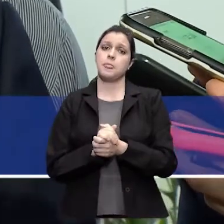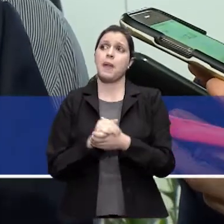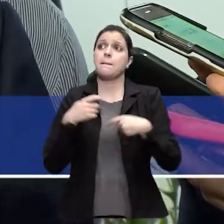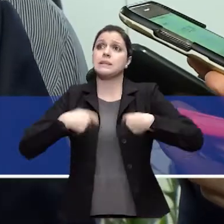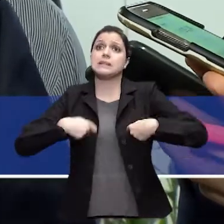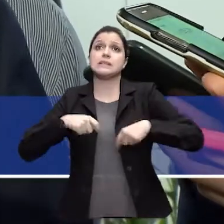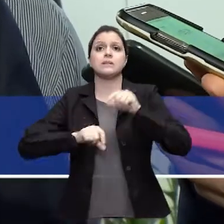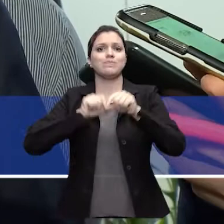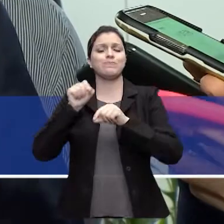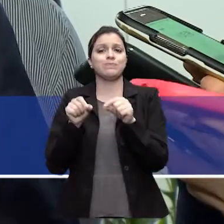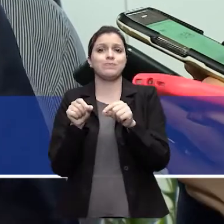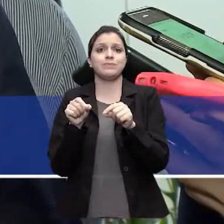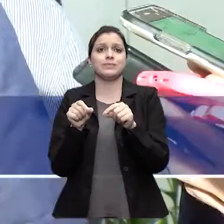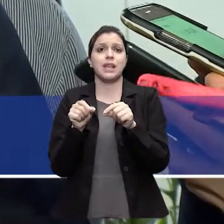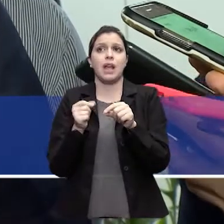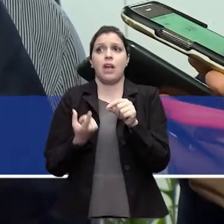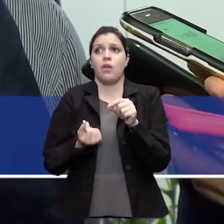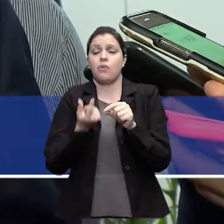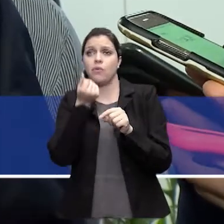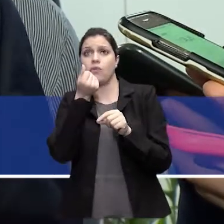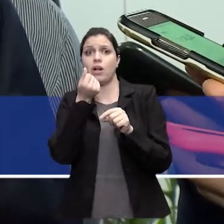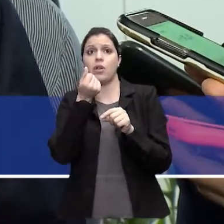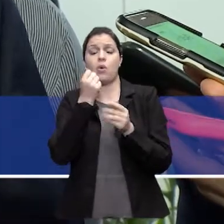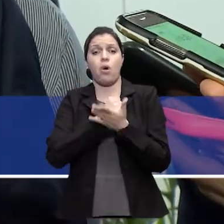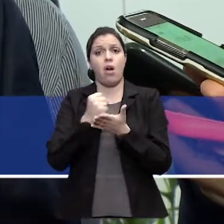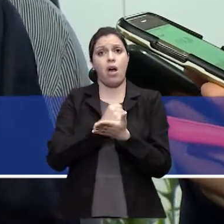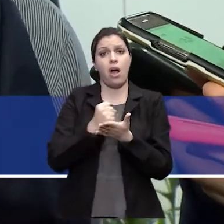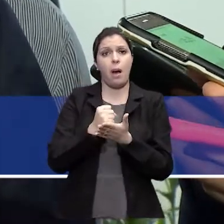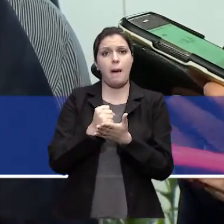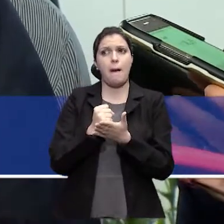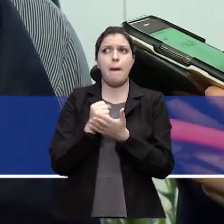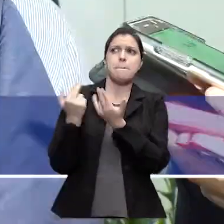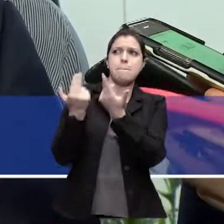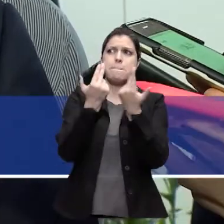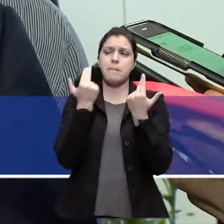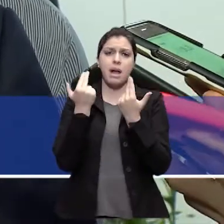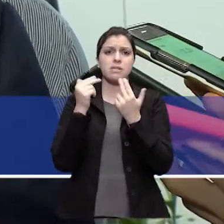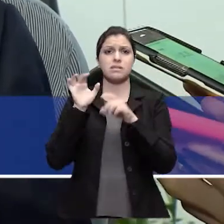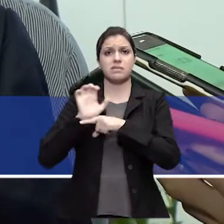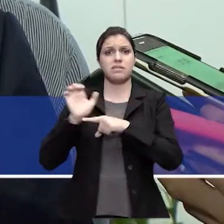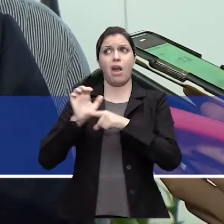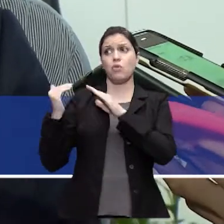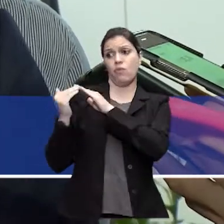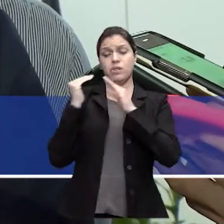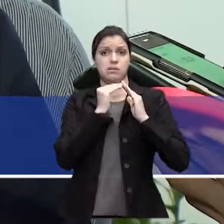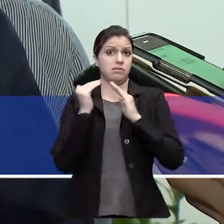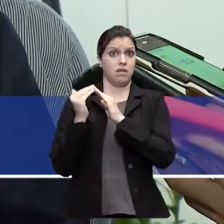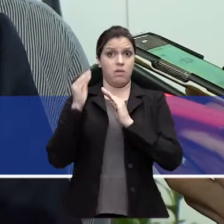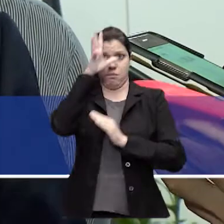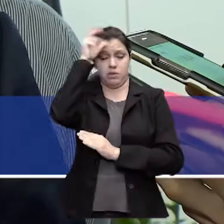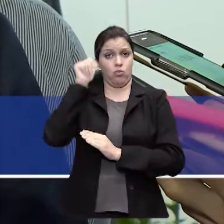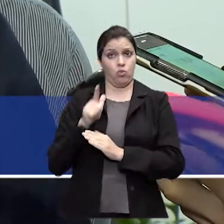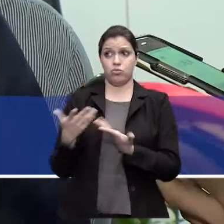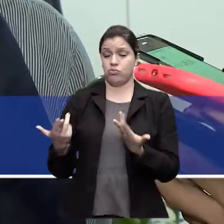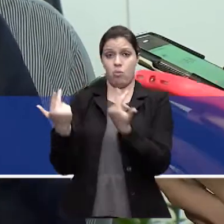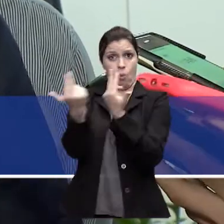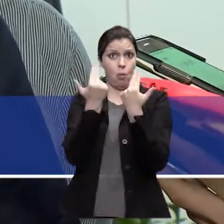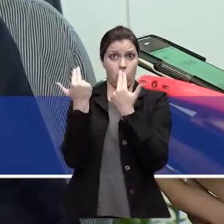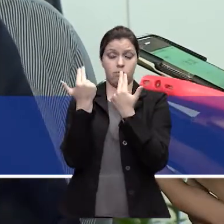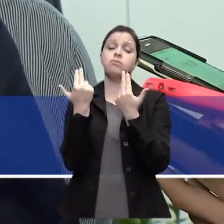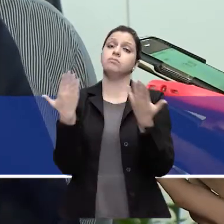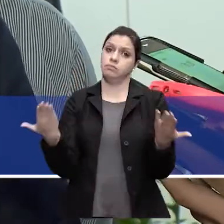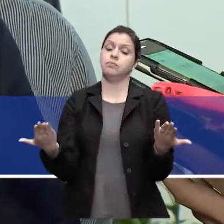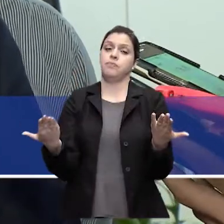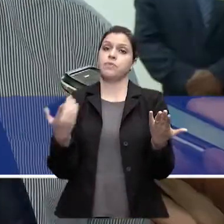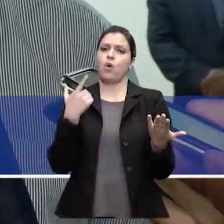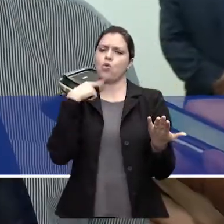reduzir esses custos e tivermos aí, para que a gente possa ter pelo menos uns custos cartoriais similares aos estados vizinhos do